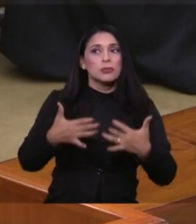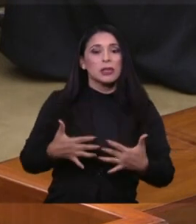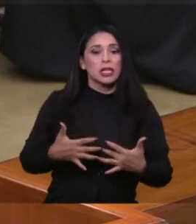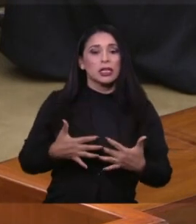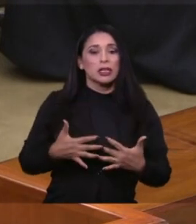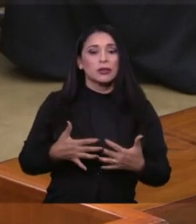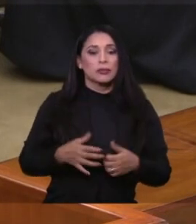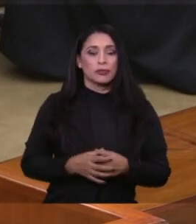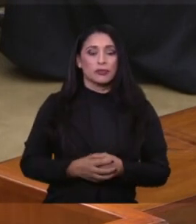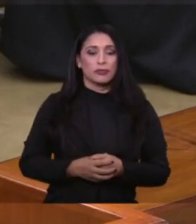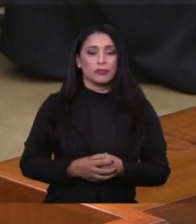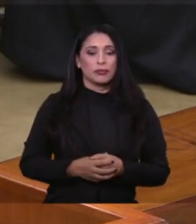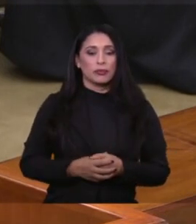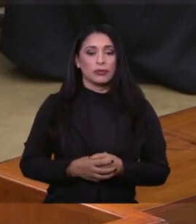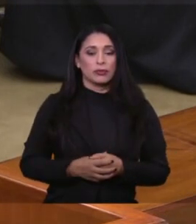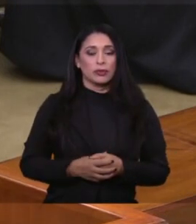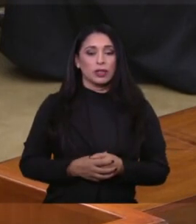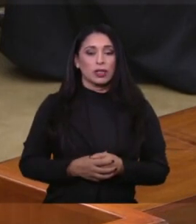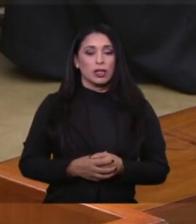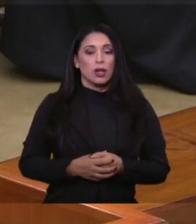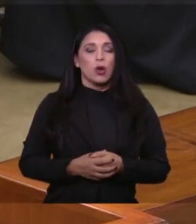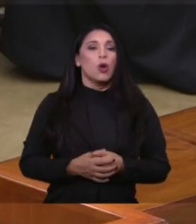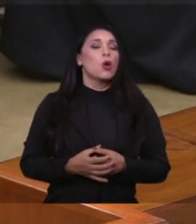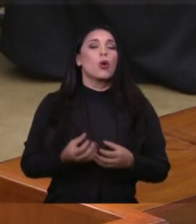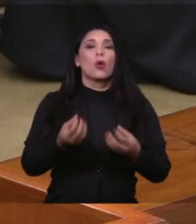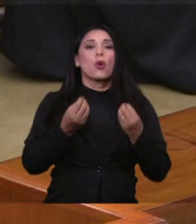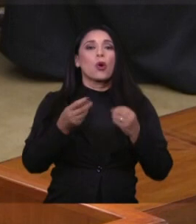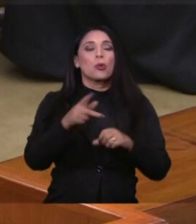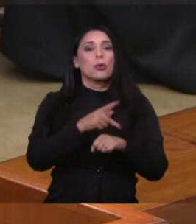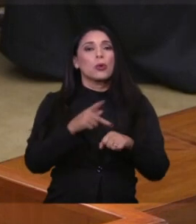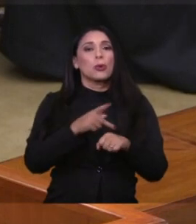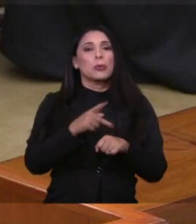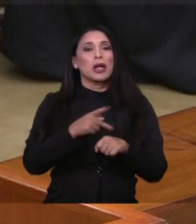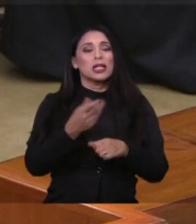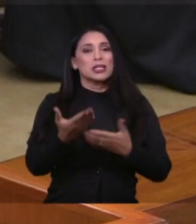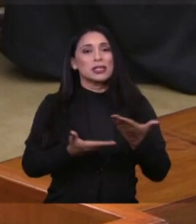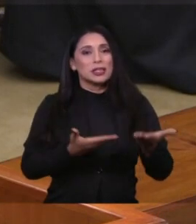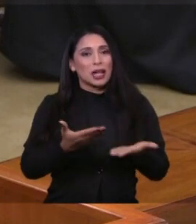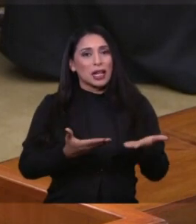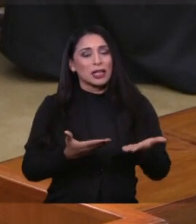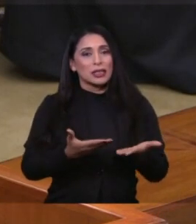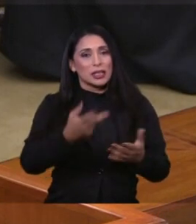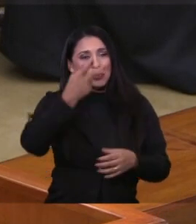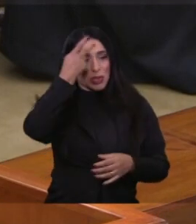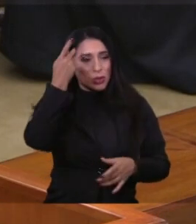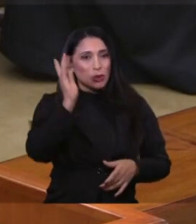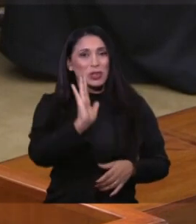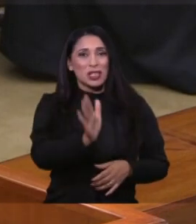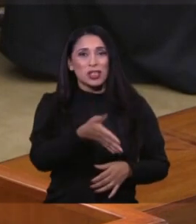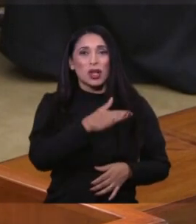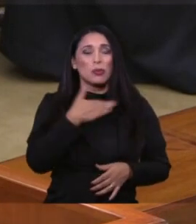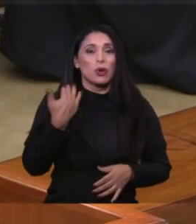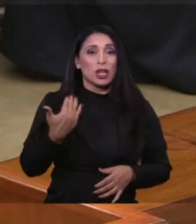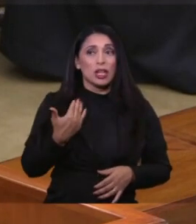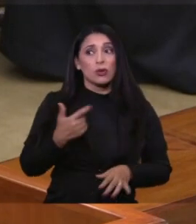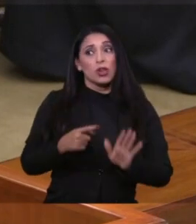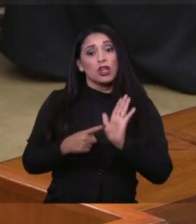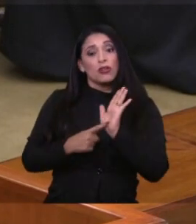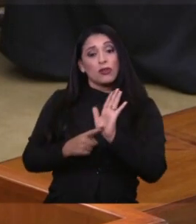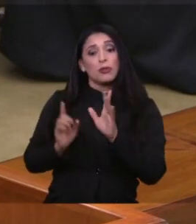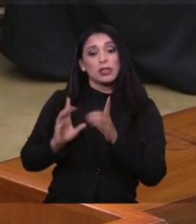Diz-me como o seu país trata os mortos, que direi o tipo de democracia que o seu país tem.